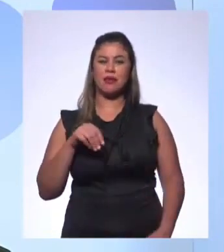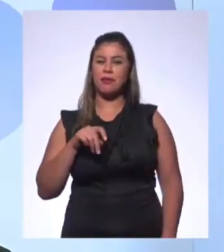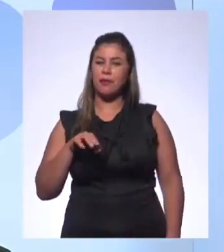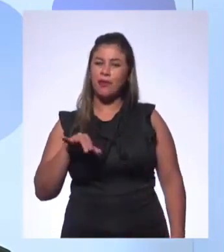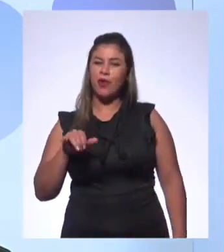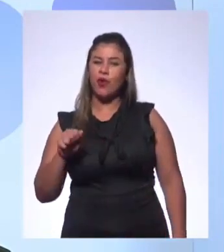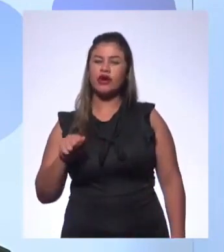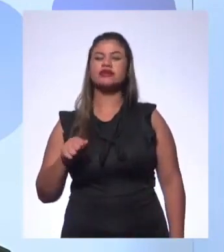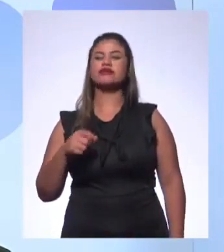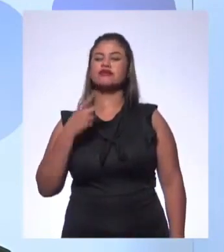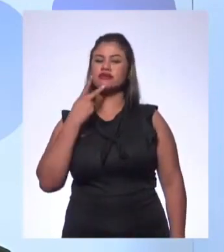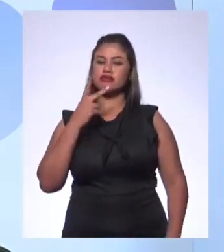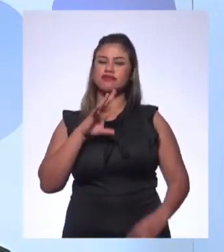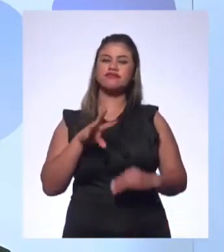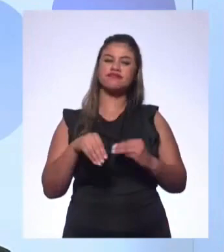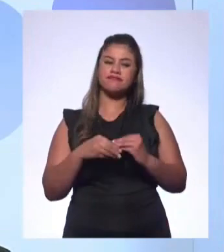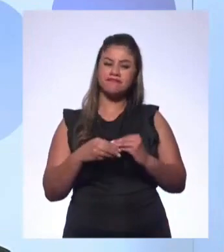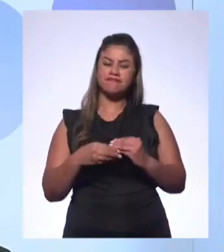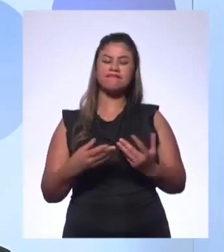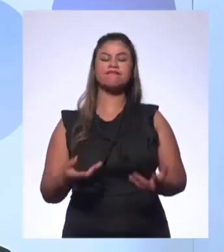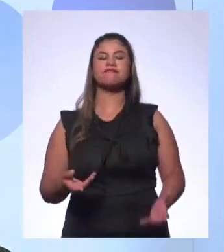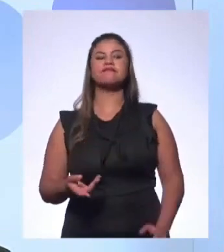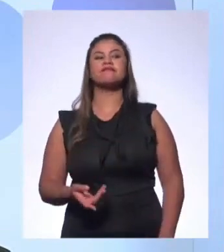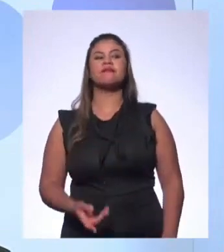Mônica também, adição de ideias.